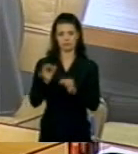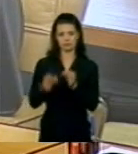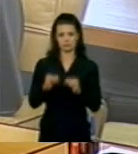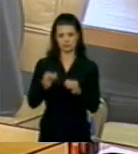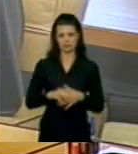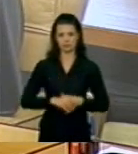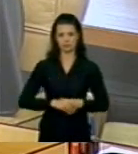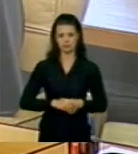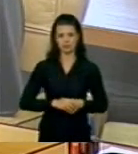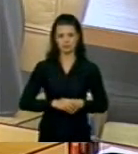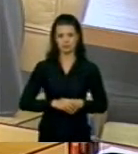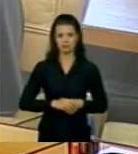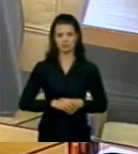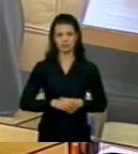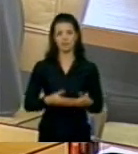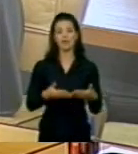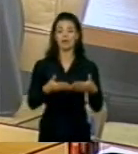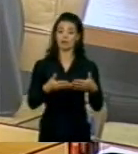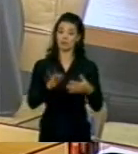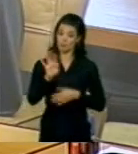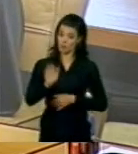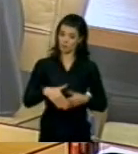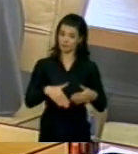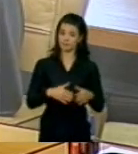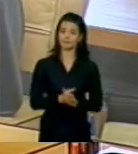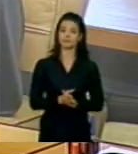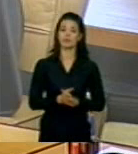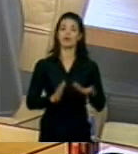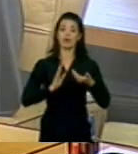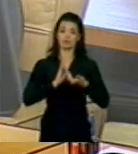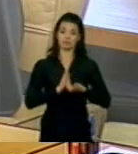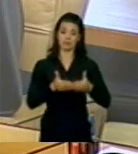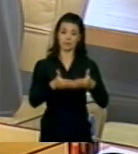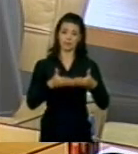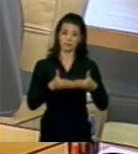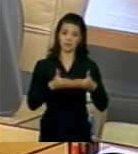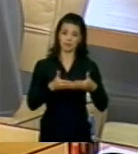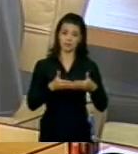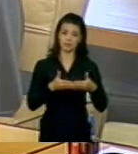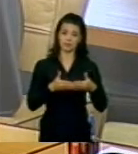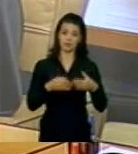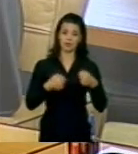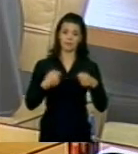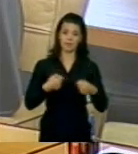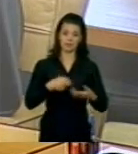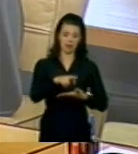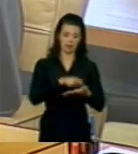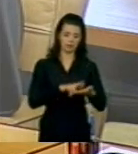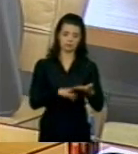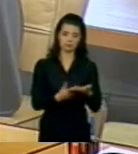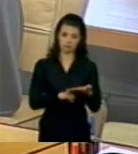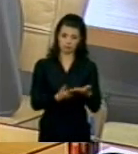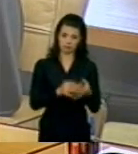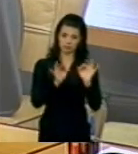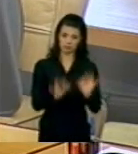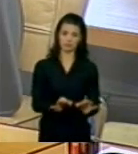peça. Requereu, por fim, à presidência da Câmara dos Deputados que seja conferida interpretação para que a